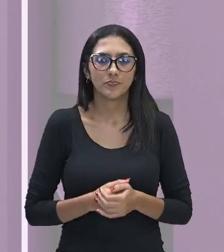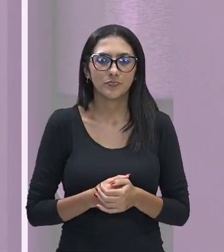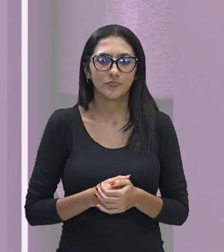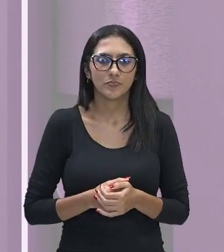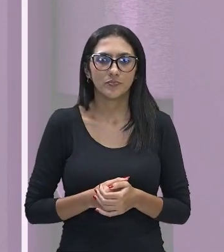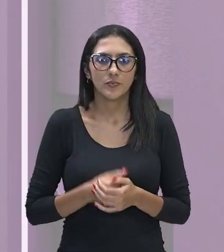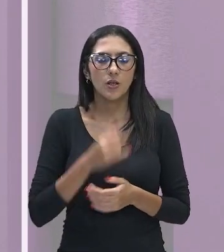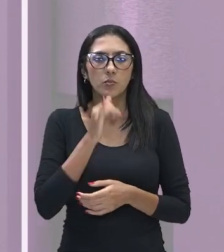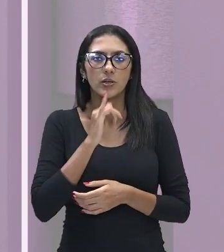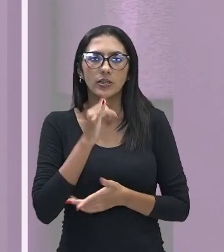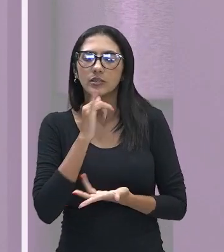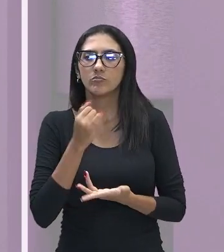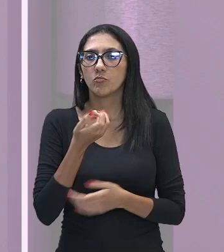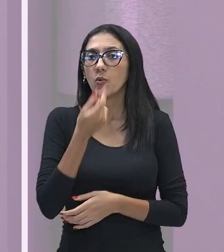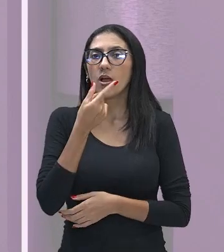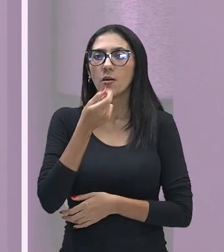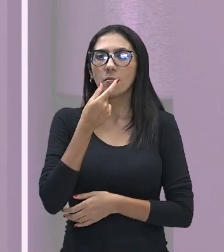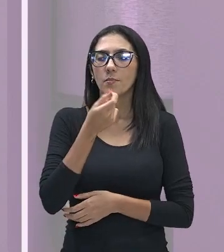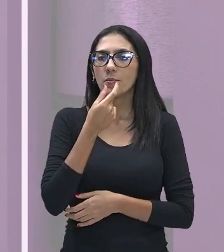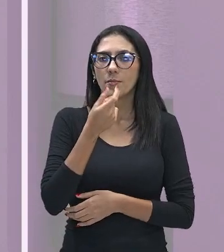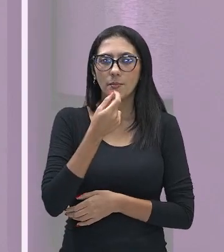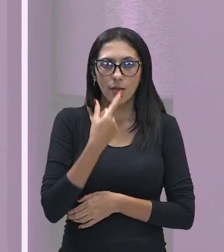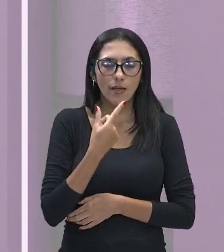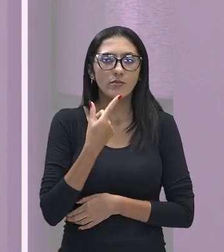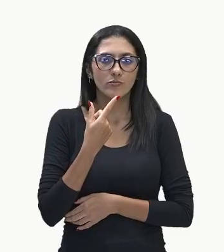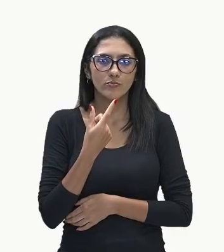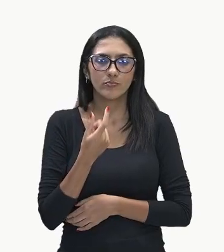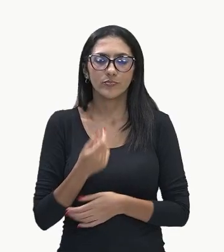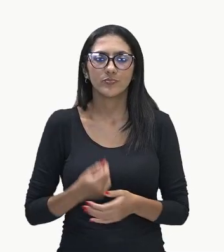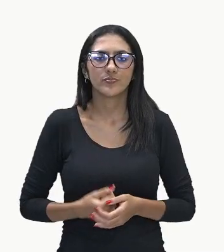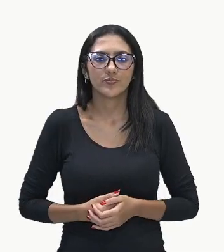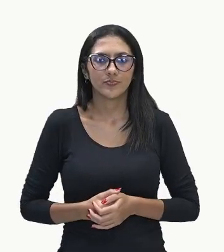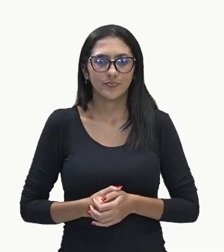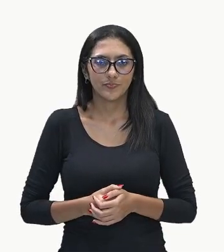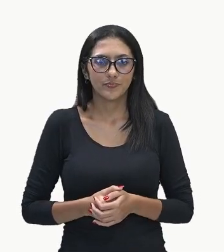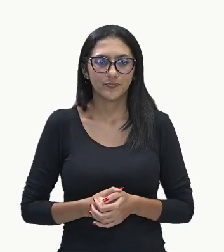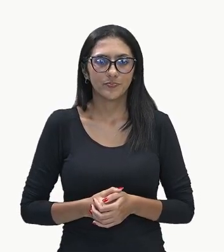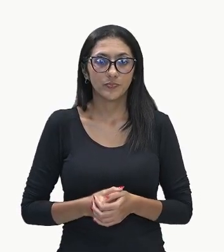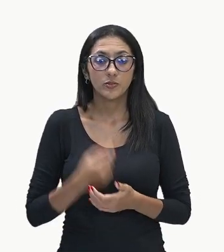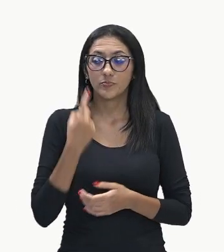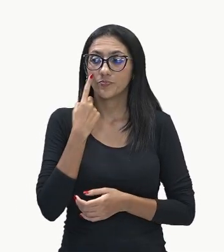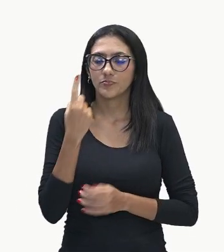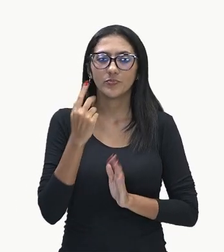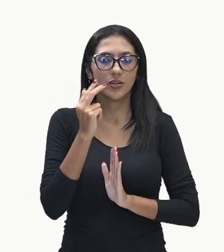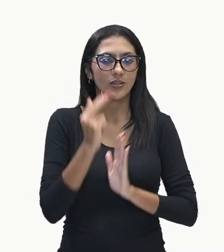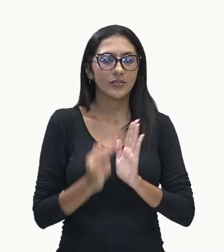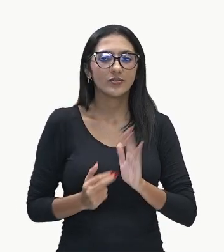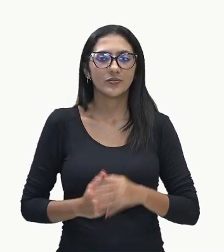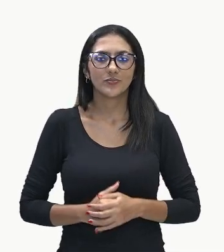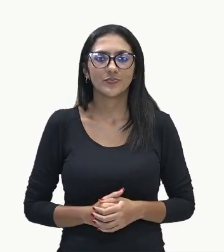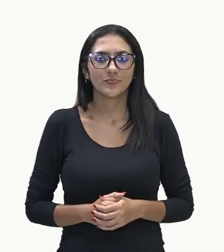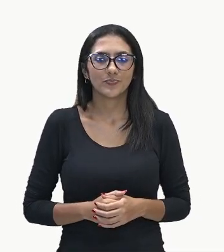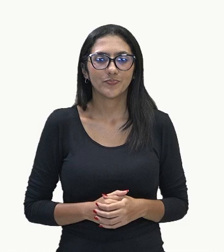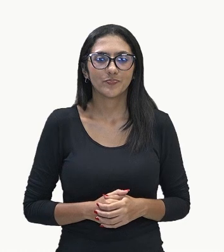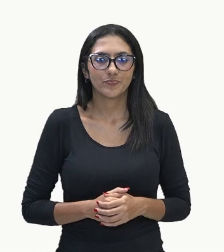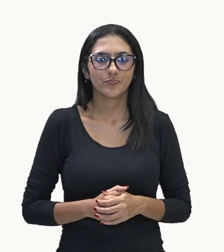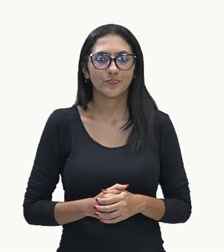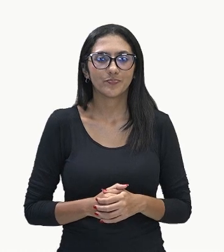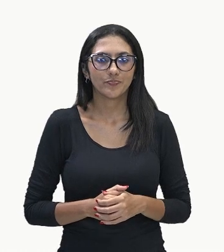ministrar um medicamento, de administrar um medicamento. Acompanhe aí a leitura na sua tela. Dosagem